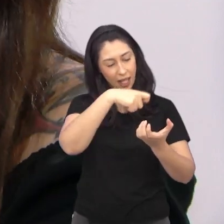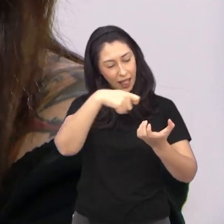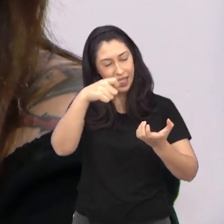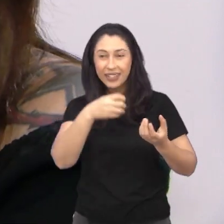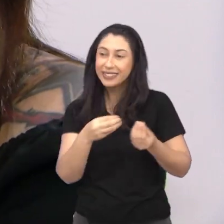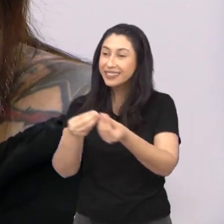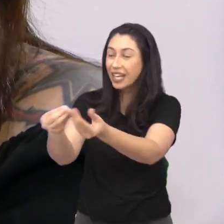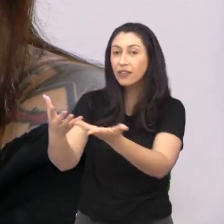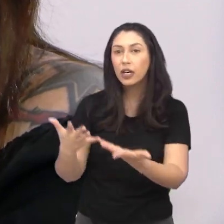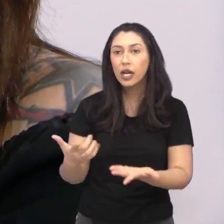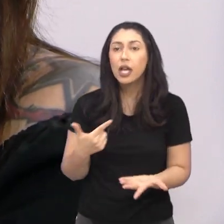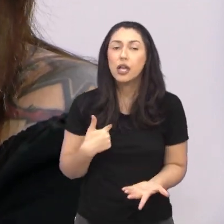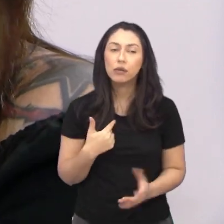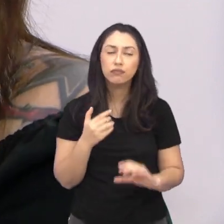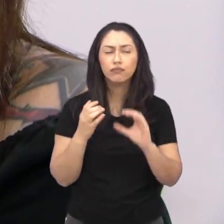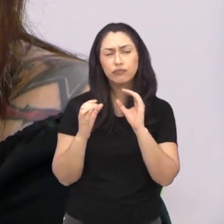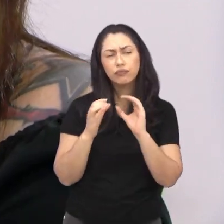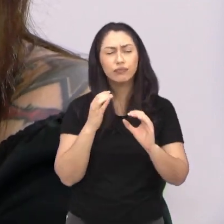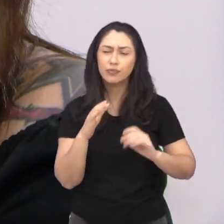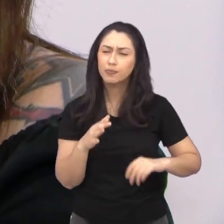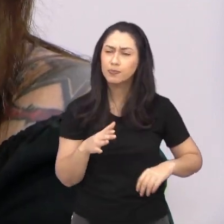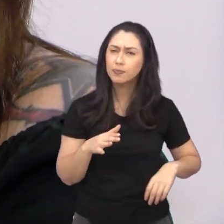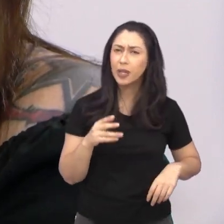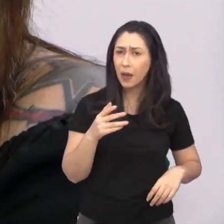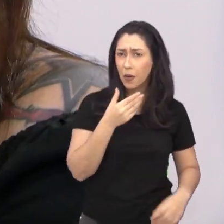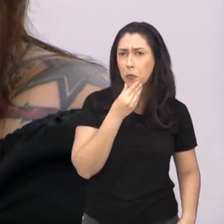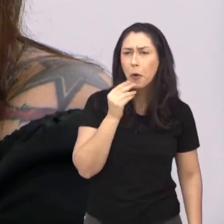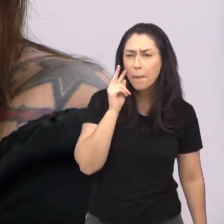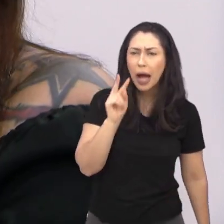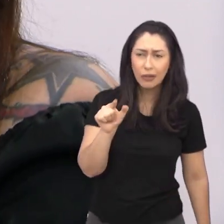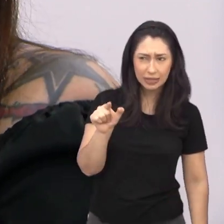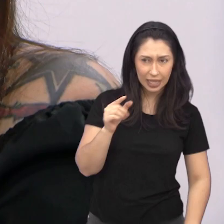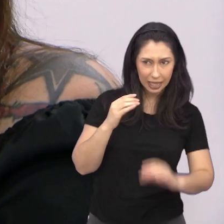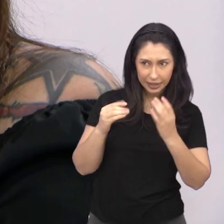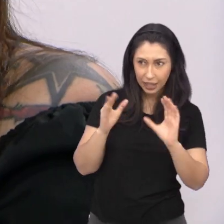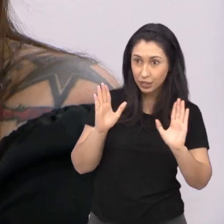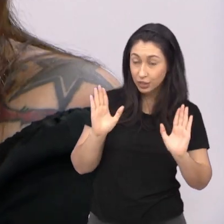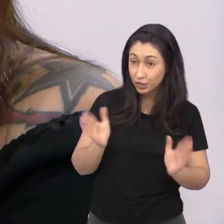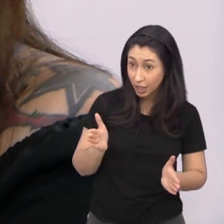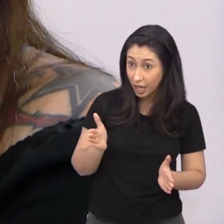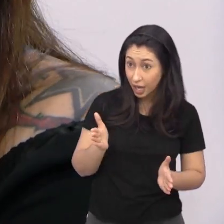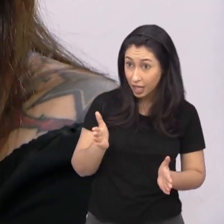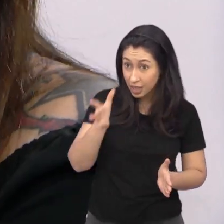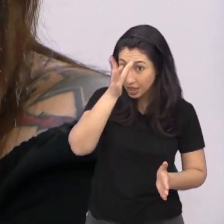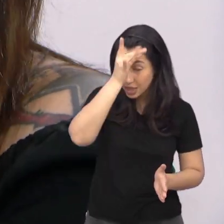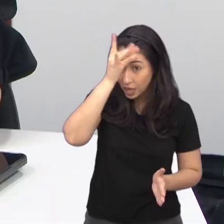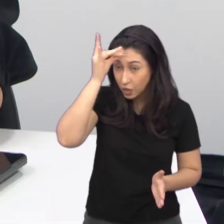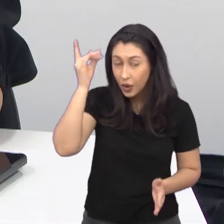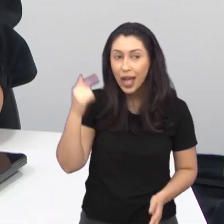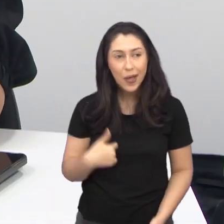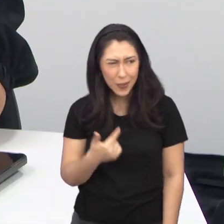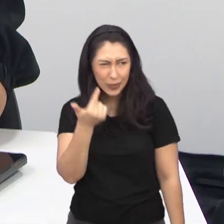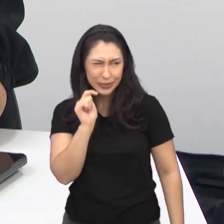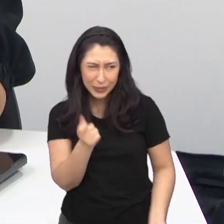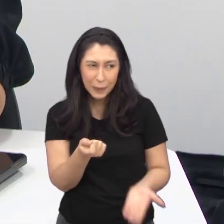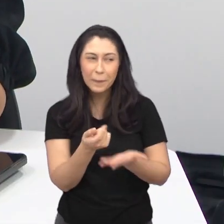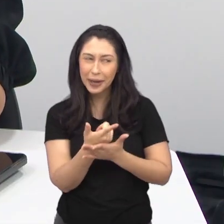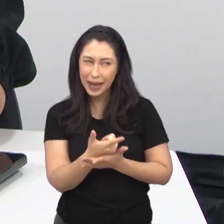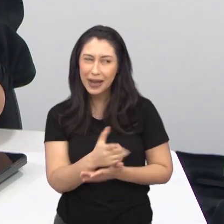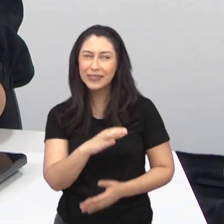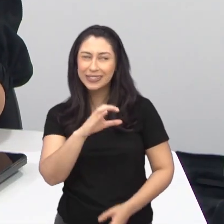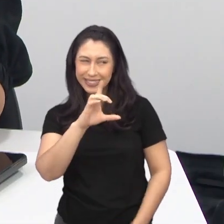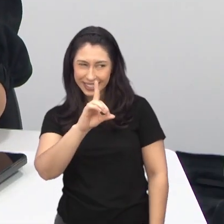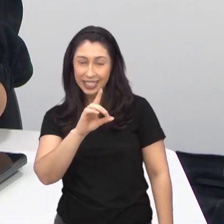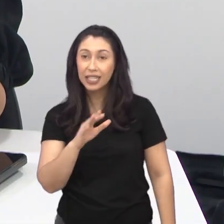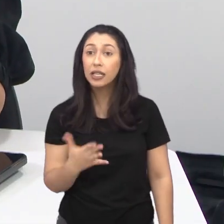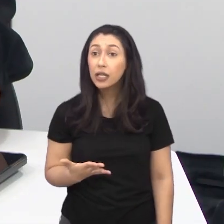chegou um cara pra mim e falou, tô vendo que você cantou as músicas aí, mas já deu pra decorar? Eu falei, eu consegui comprar o disco. E fui conversando com esse cara. Esse